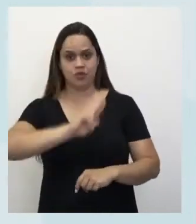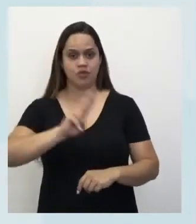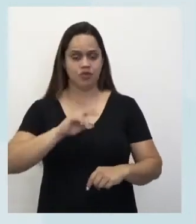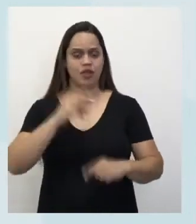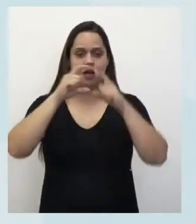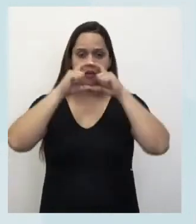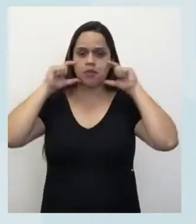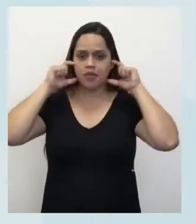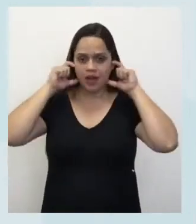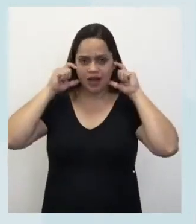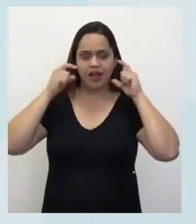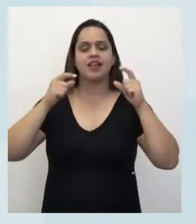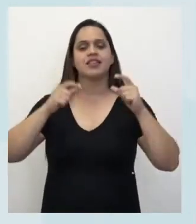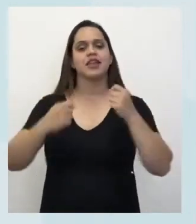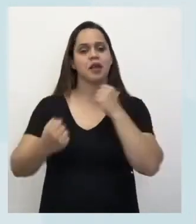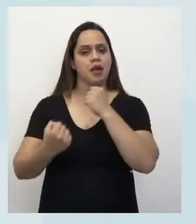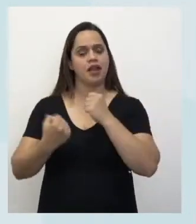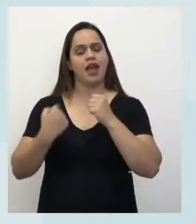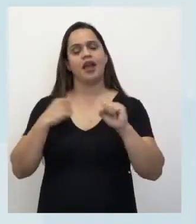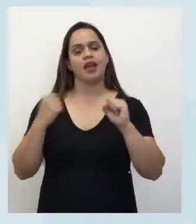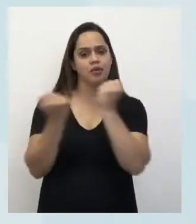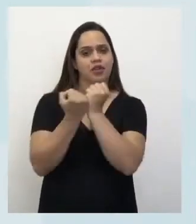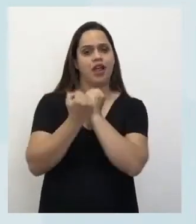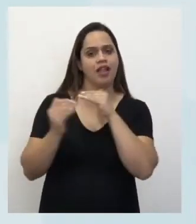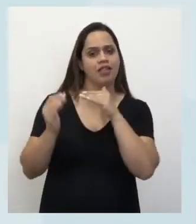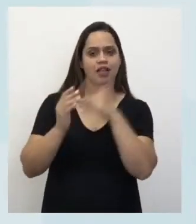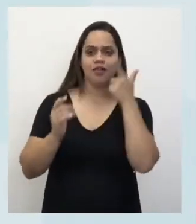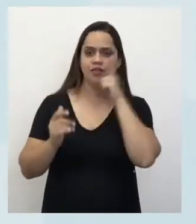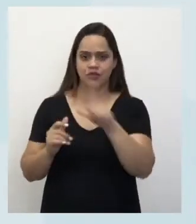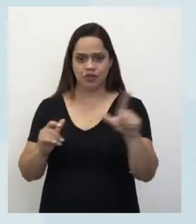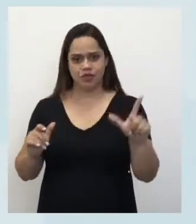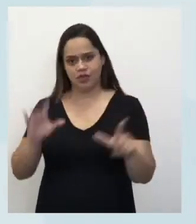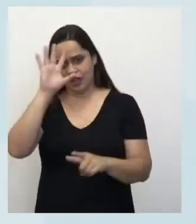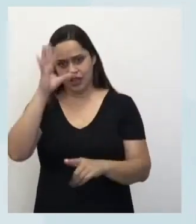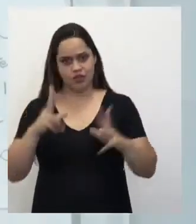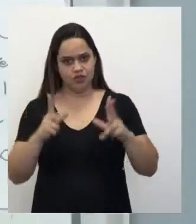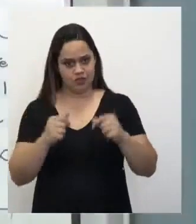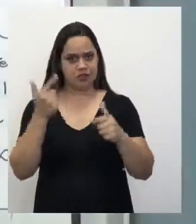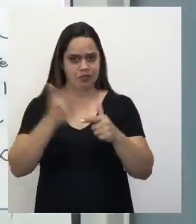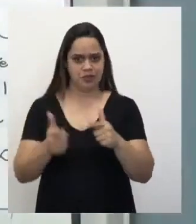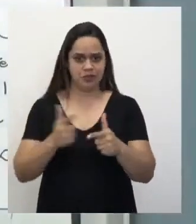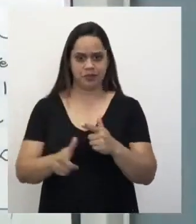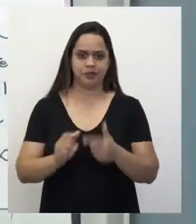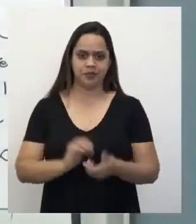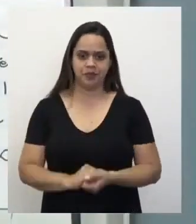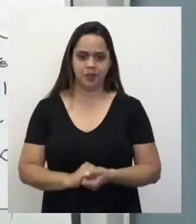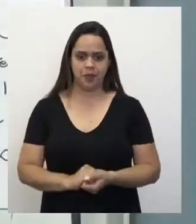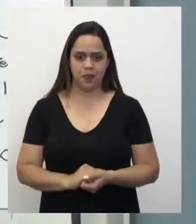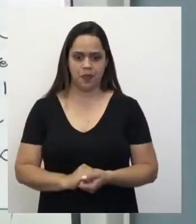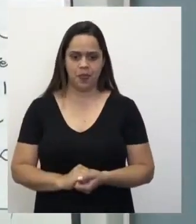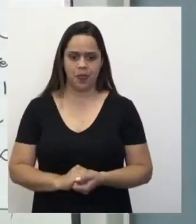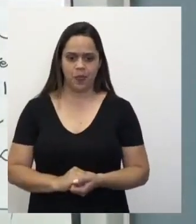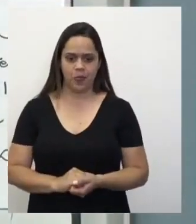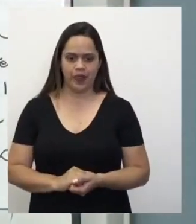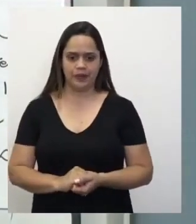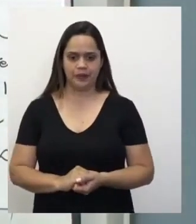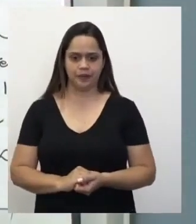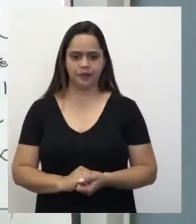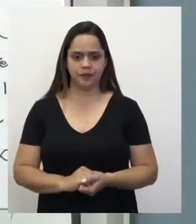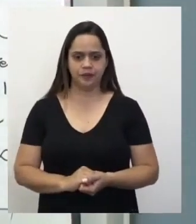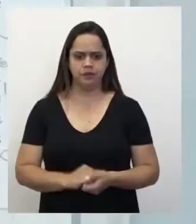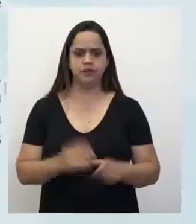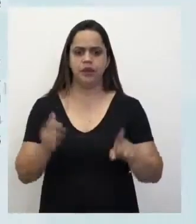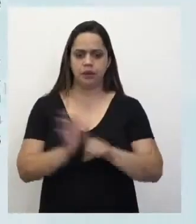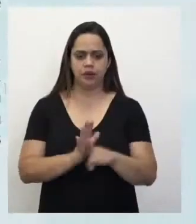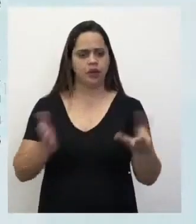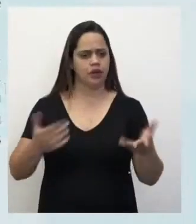se prevenir, até, né, que a gente consiga resolver aí esse grande problema, né? Tá? Então, gente, vamos lá. Vocês